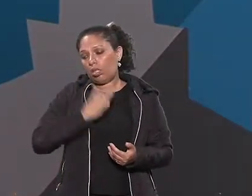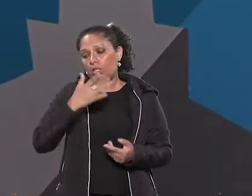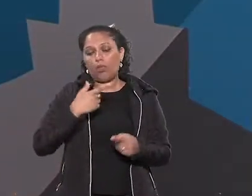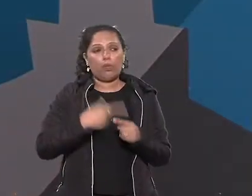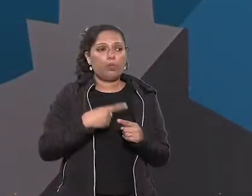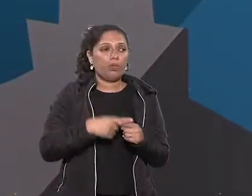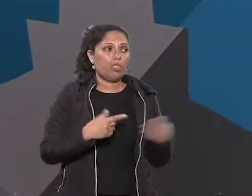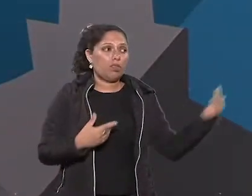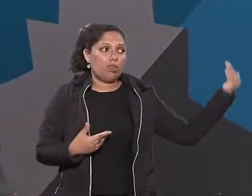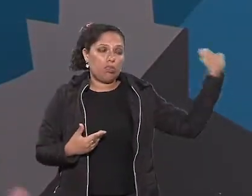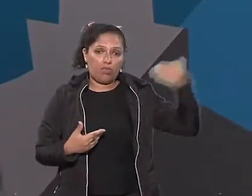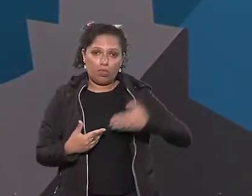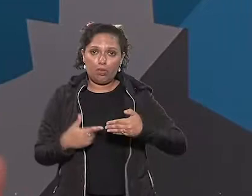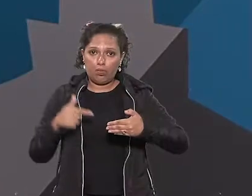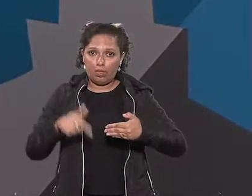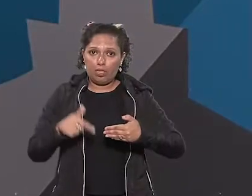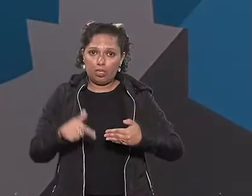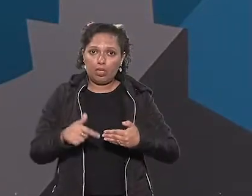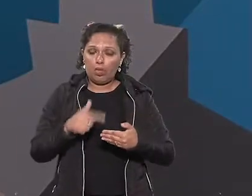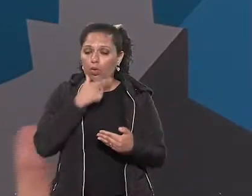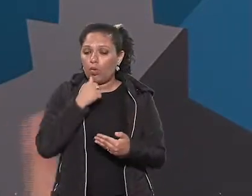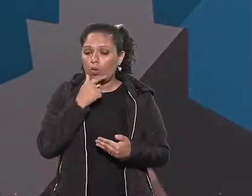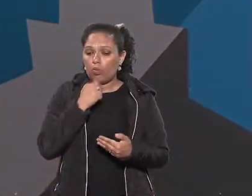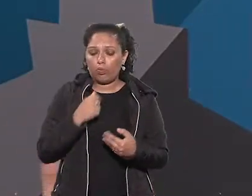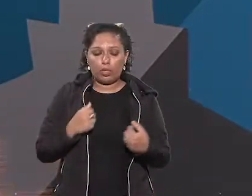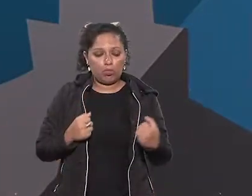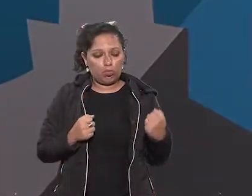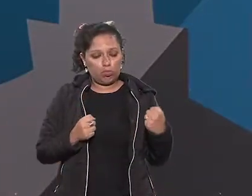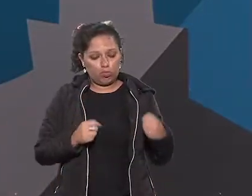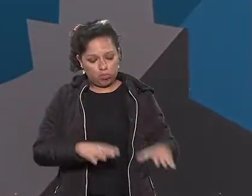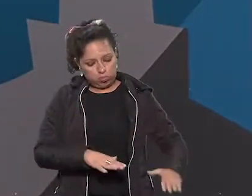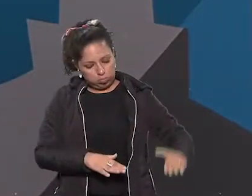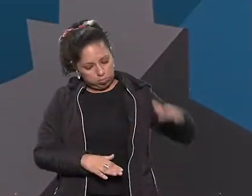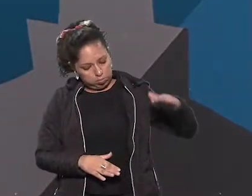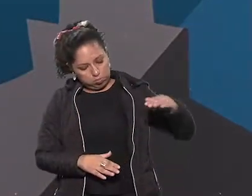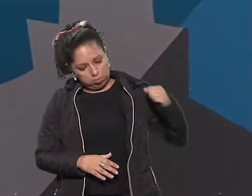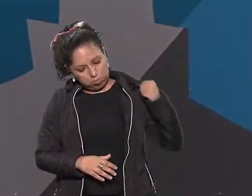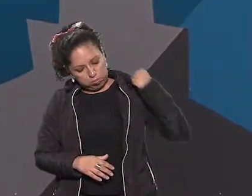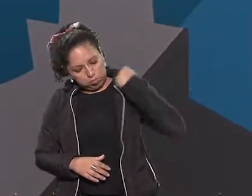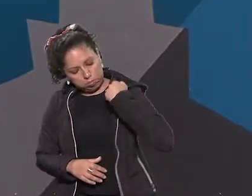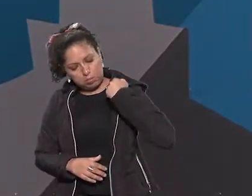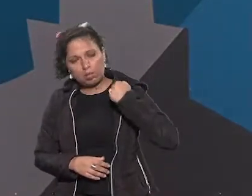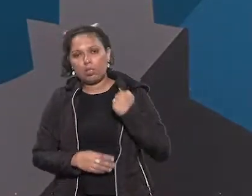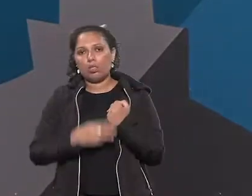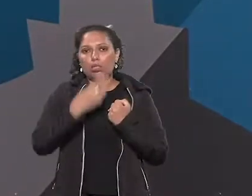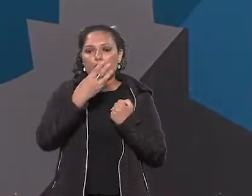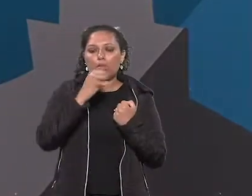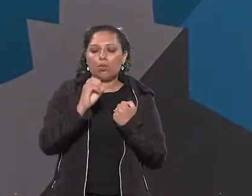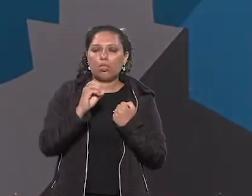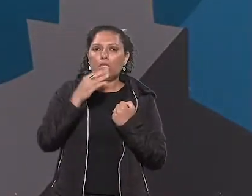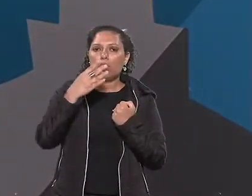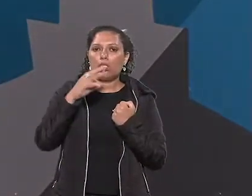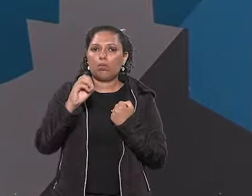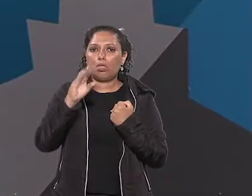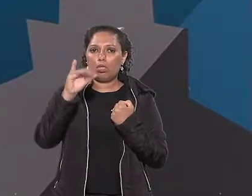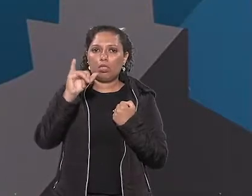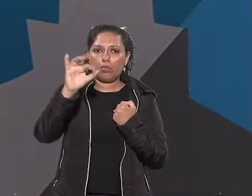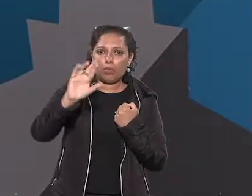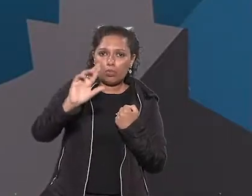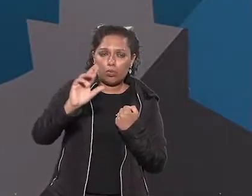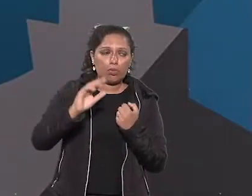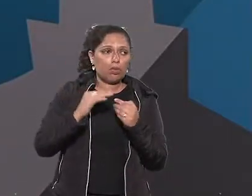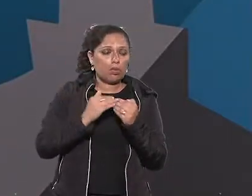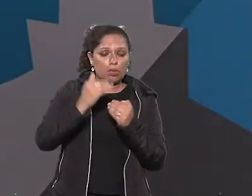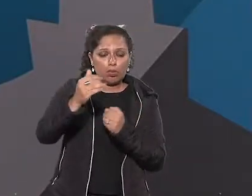por quê? Vai ter que chegar aqui, né, o interventor, com um saco de 30 a 40 bilhões de reais